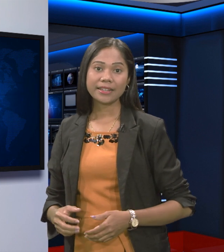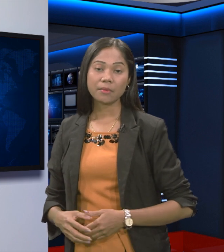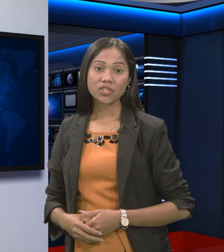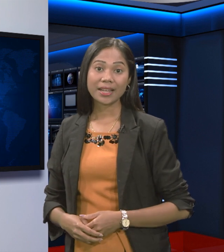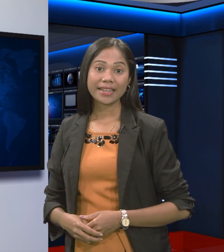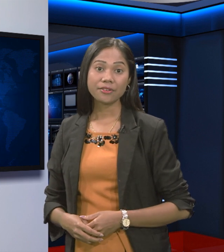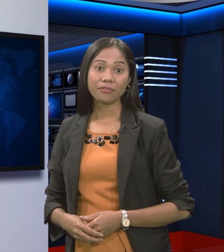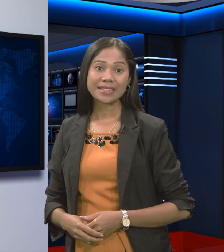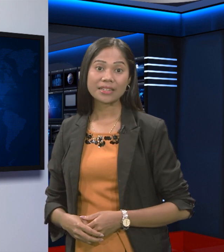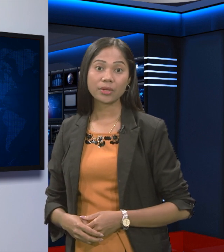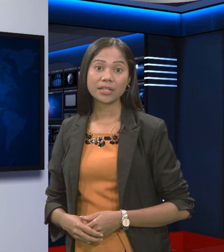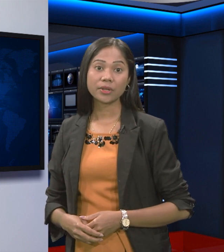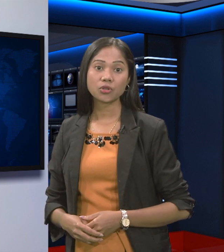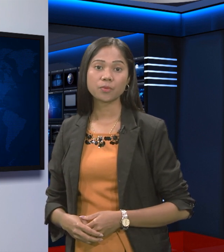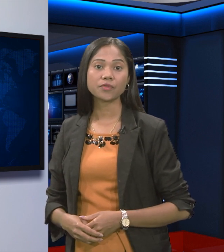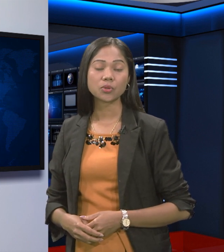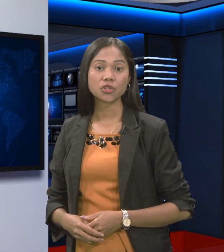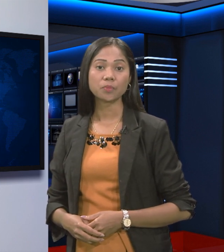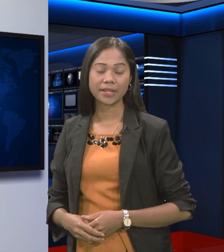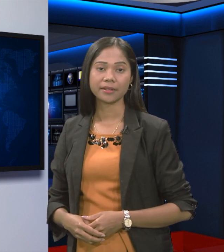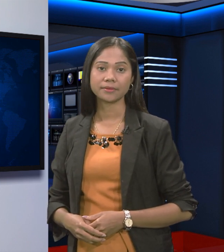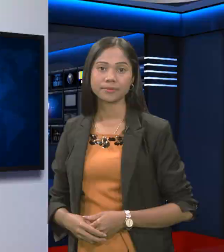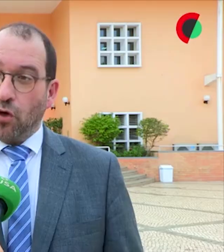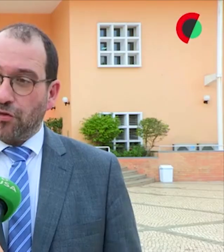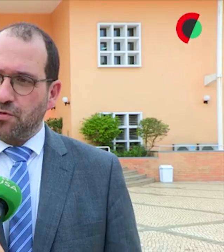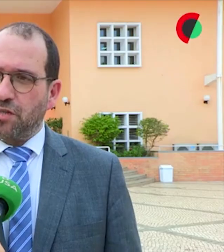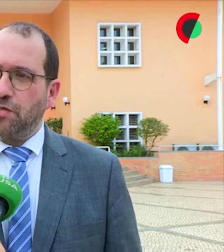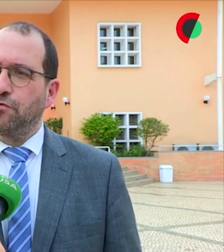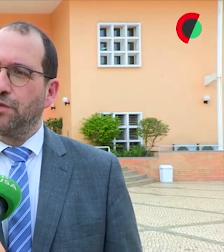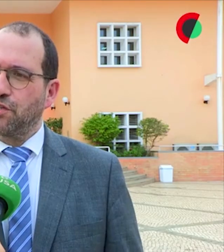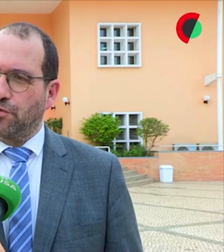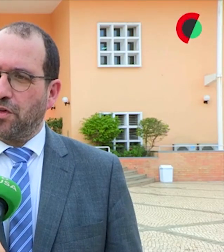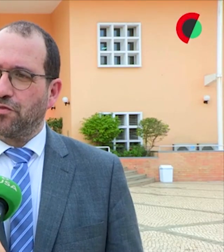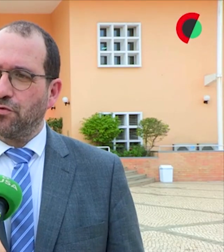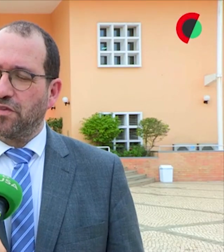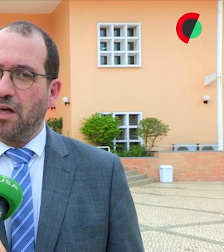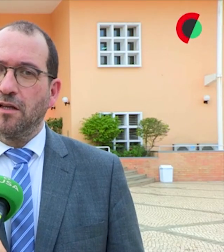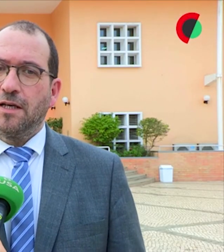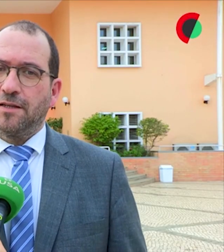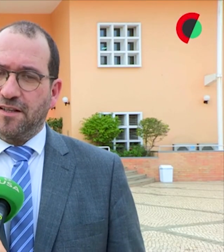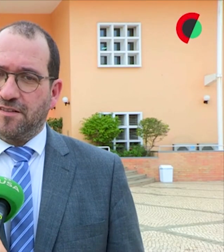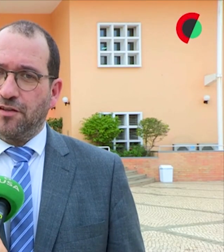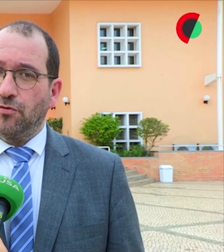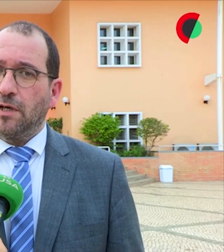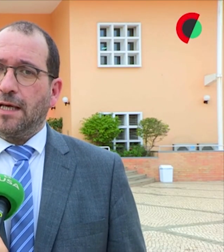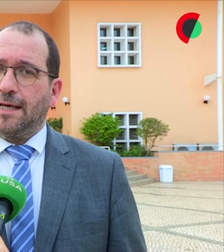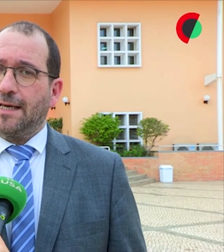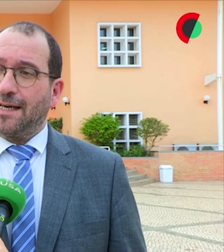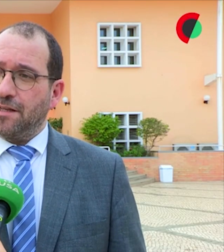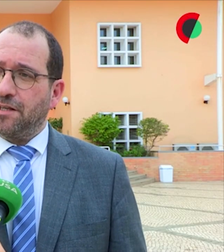Pretende ir mais além face àquilo que os professores pedem. O nosso objetivo neste processo negocial tem